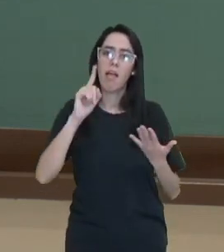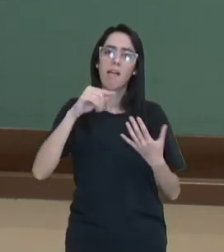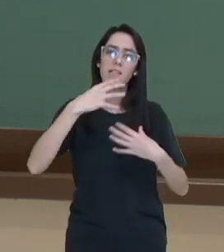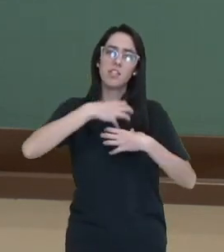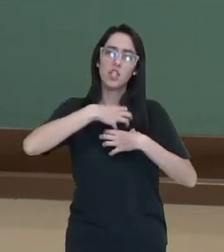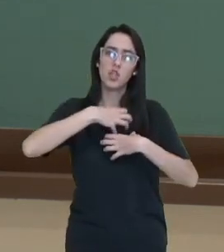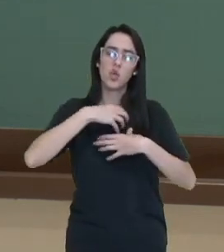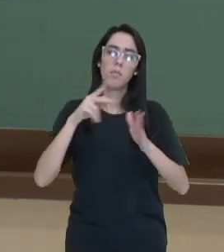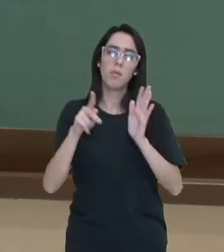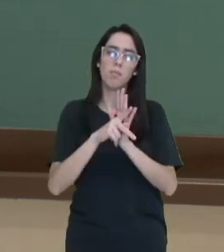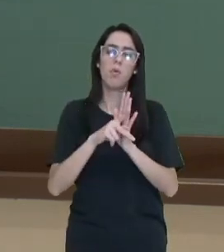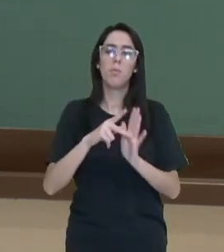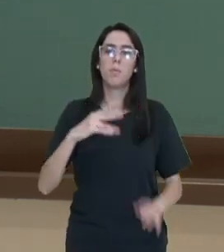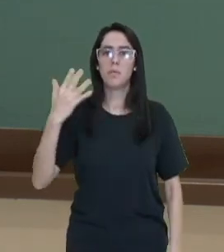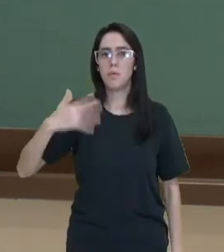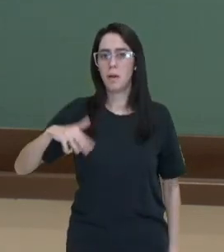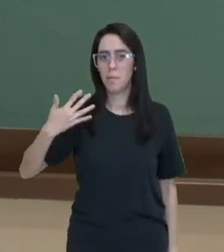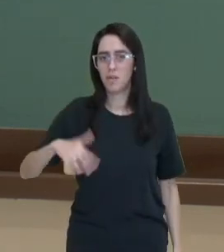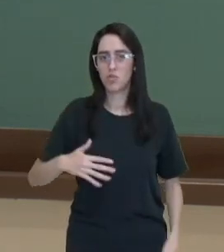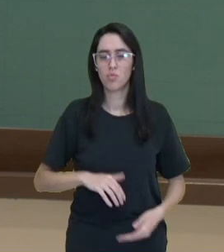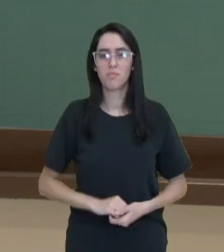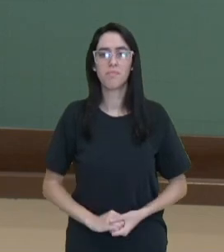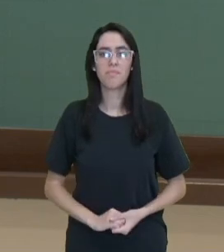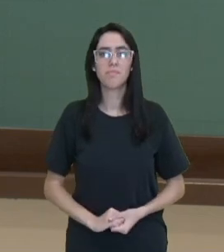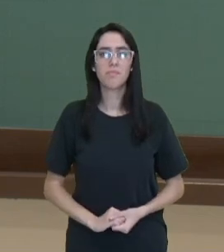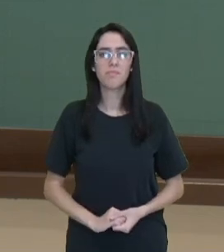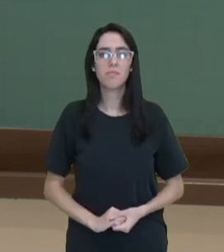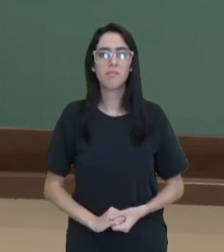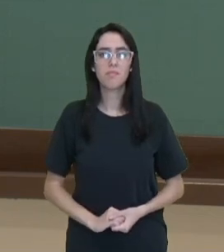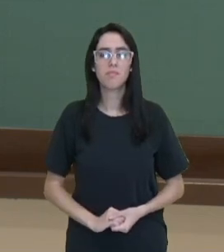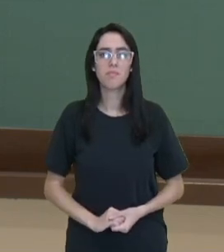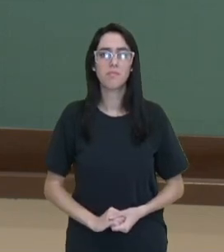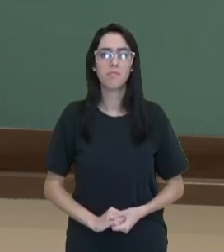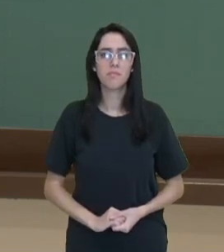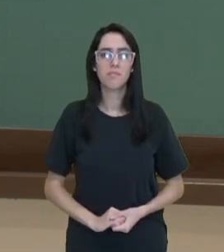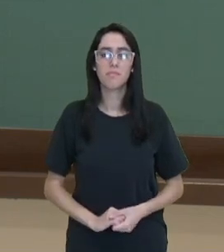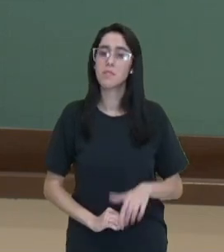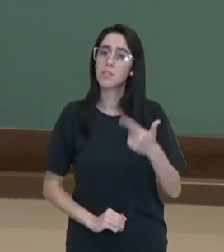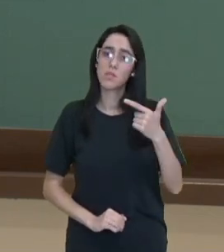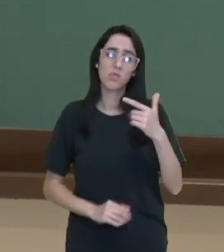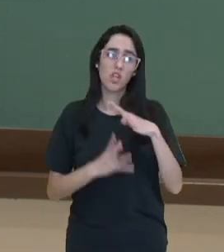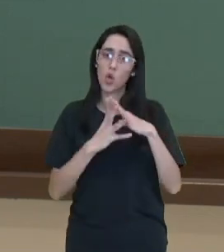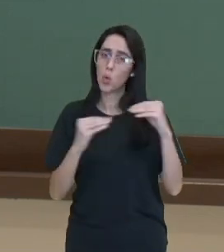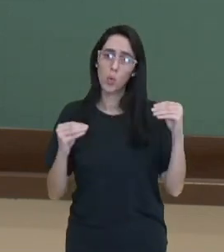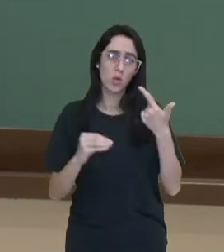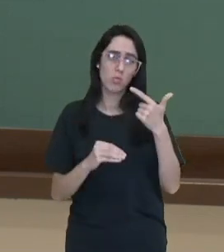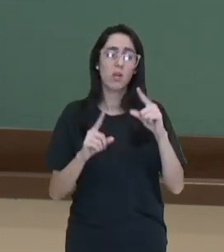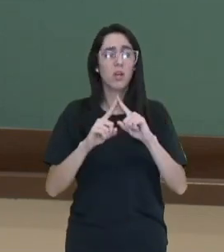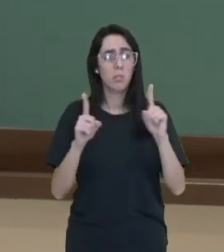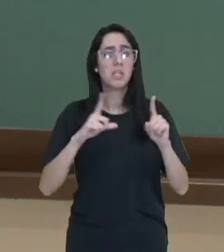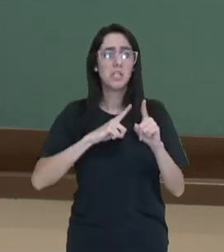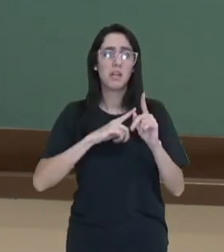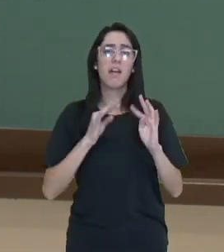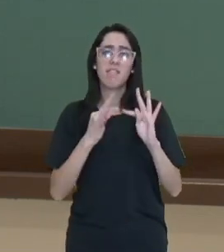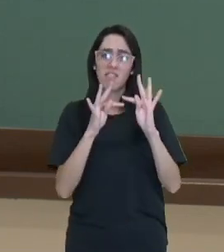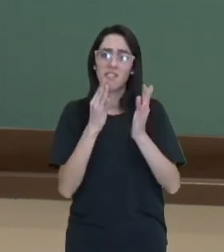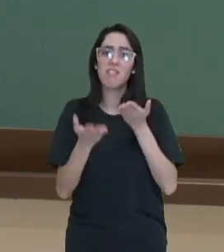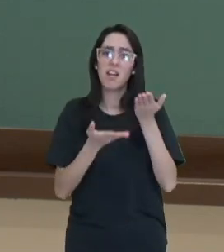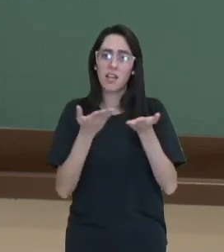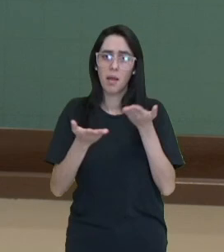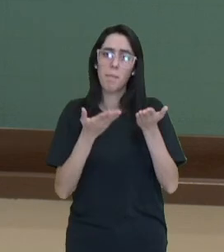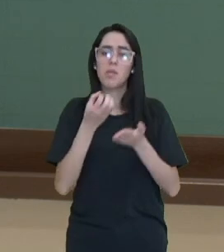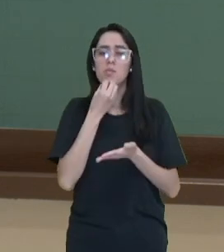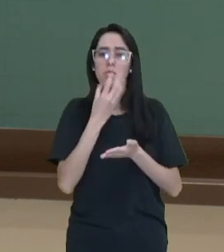sintomas do mal de Parkinson. Ele não tem cura, mas tem tratamento, né, para